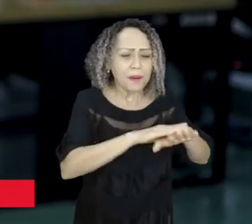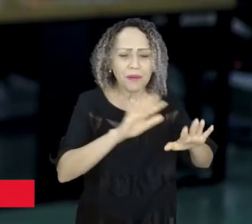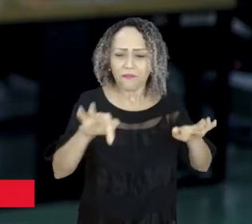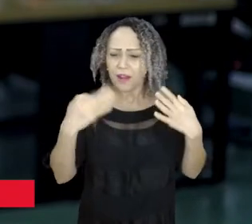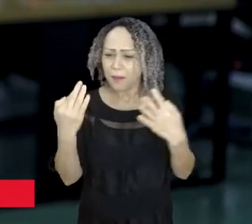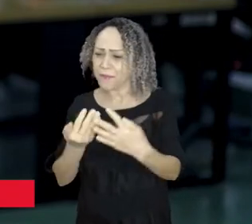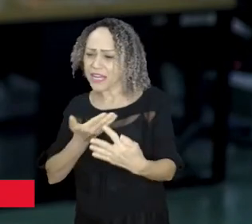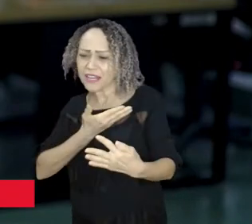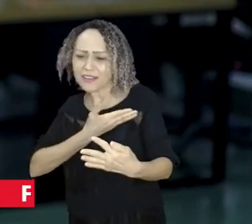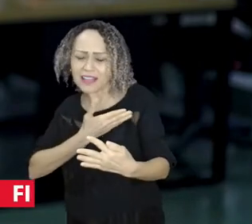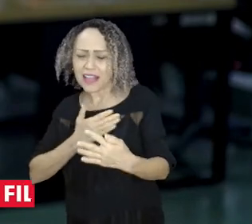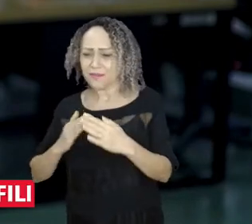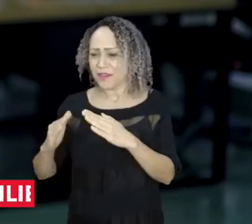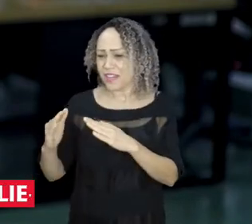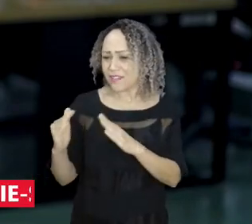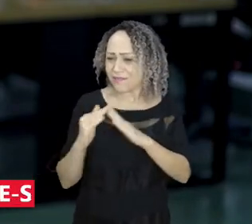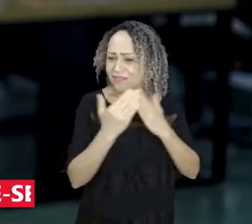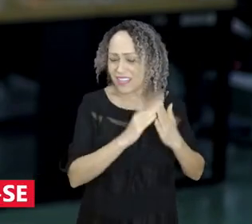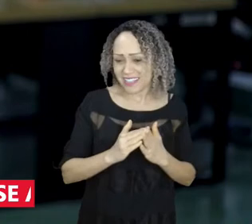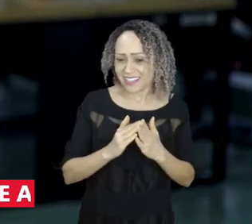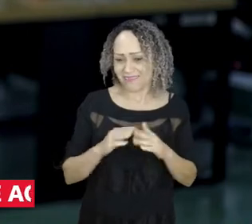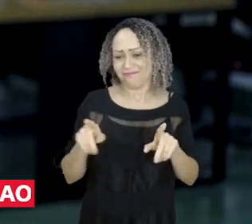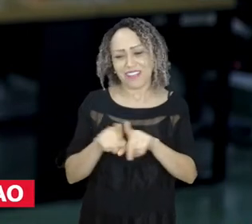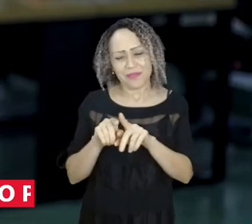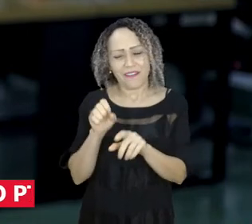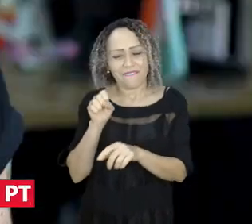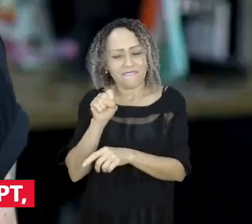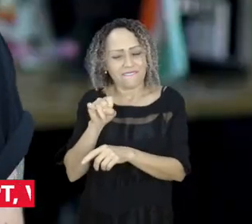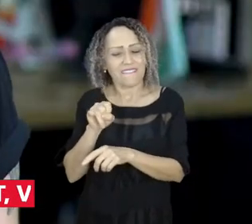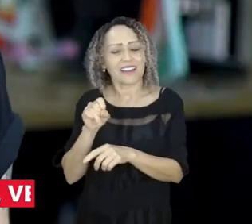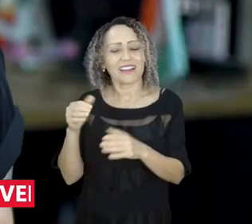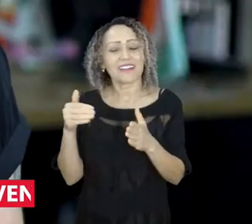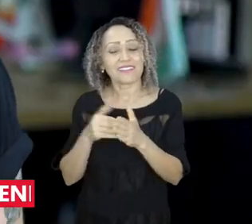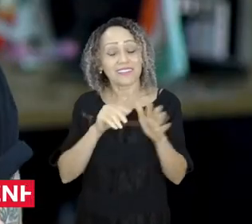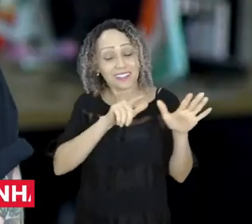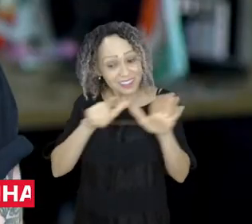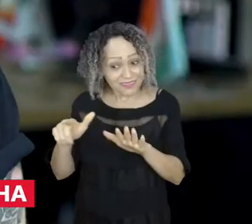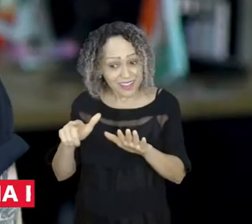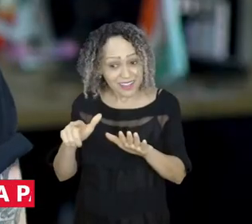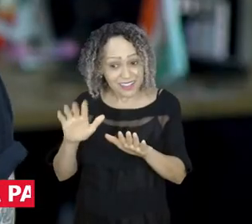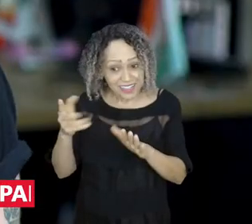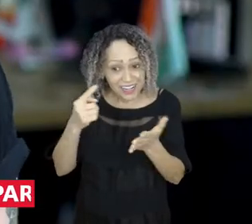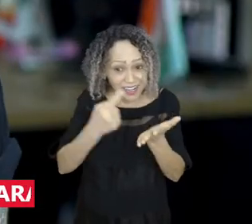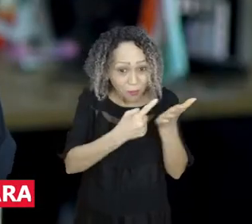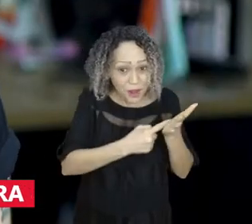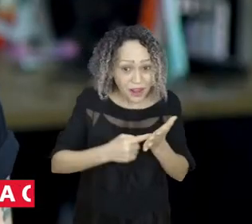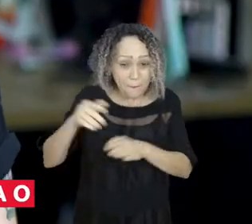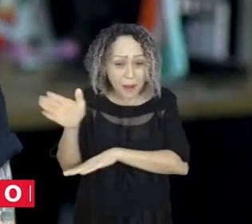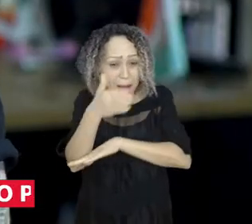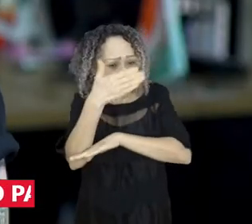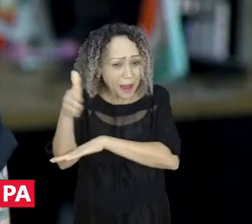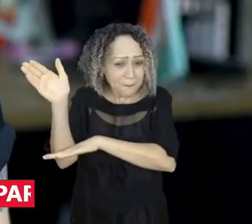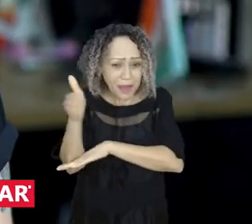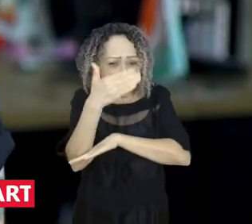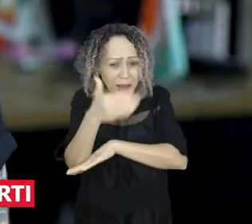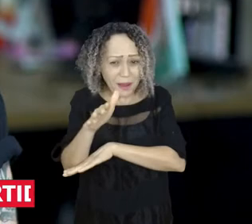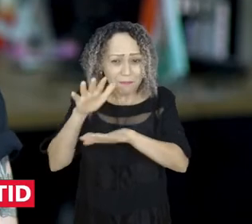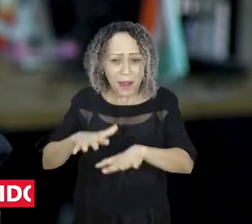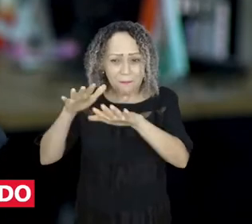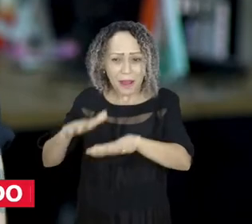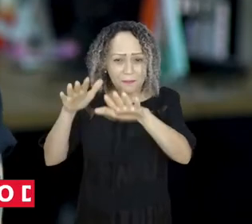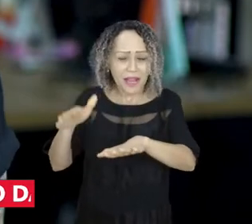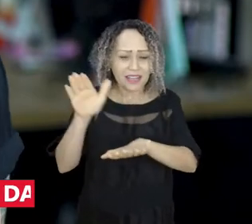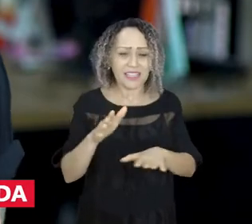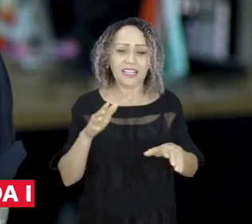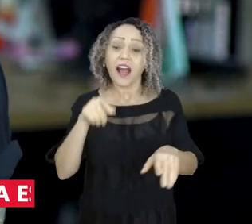até aquele crush para o final de semana. Como está a sua programação? Já combinou aquela panfletagem, adesivaço, caminhada ou bandeiraço no